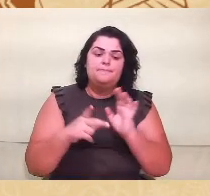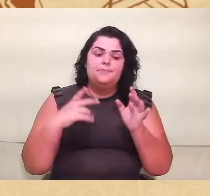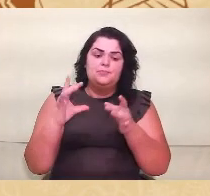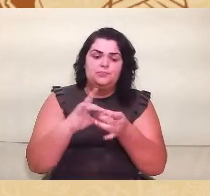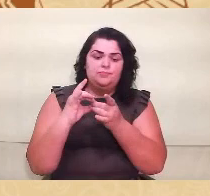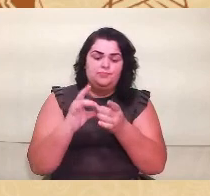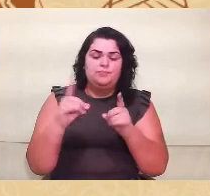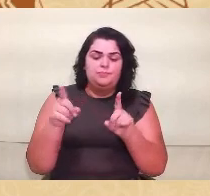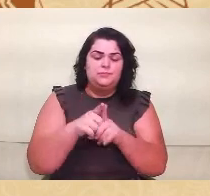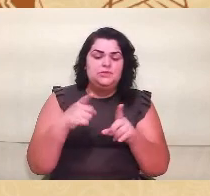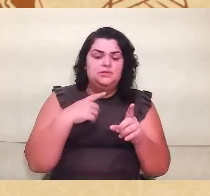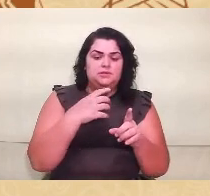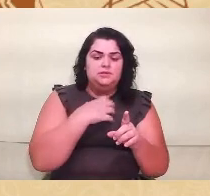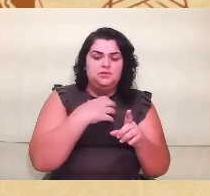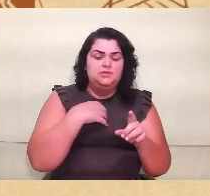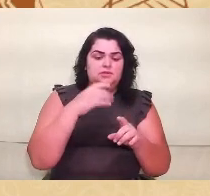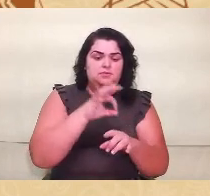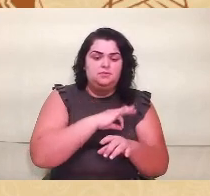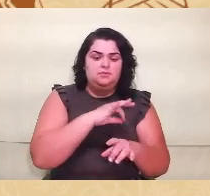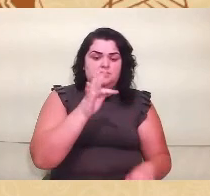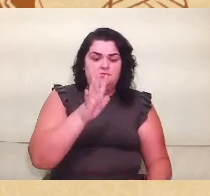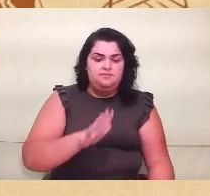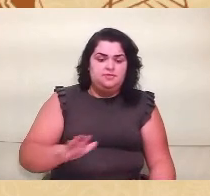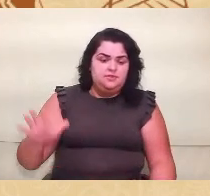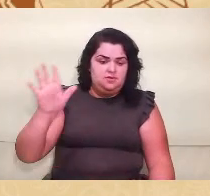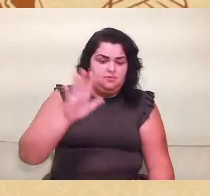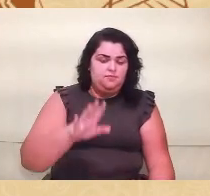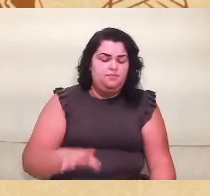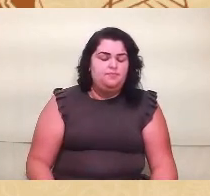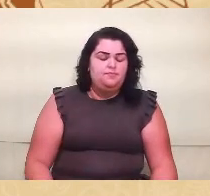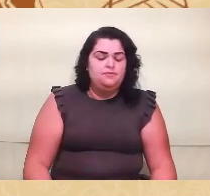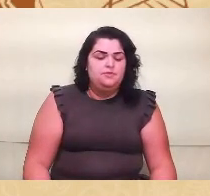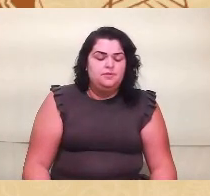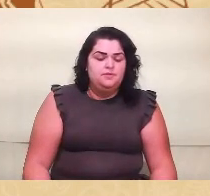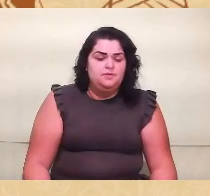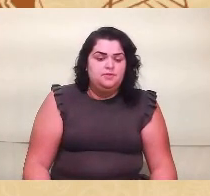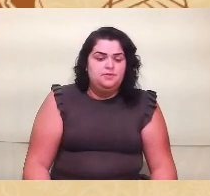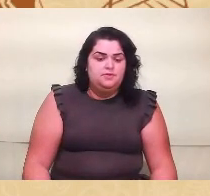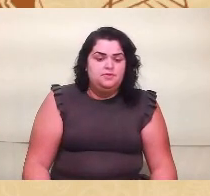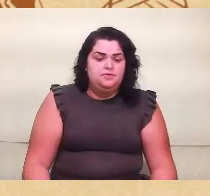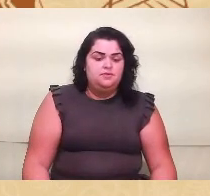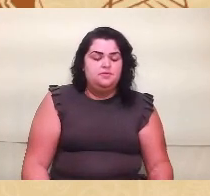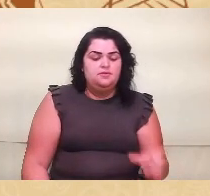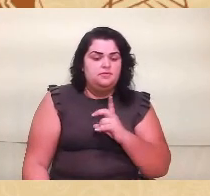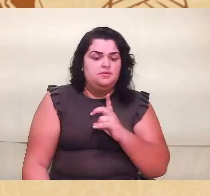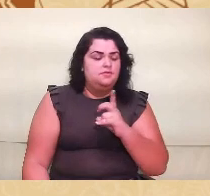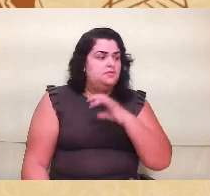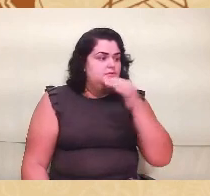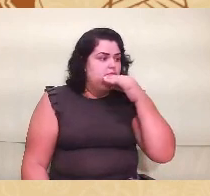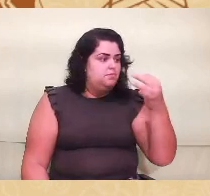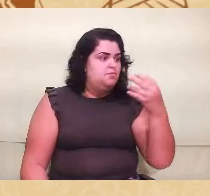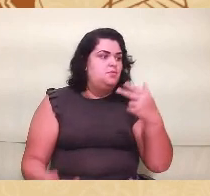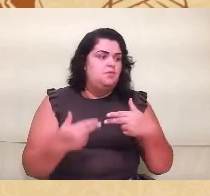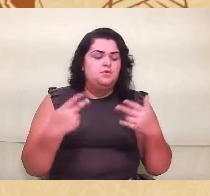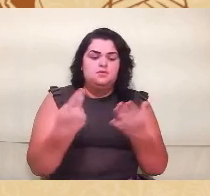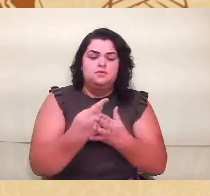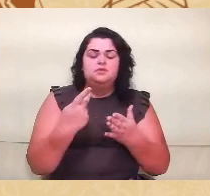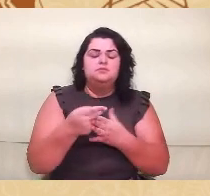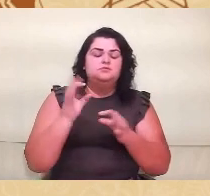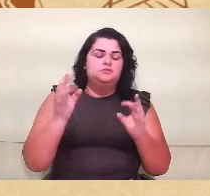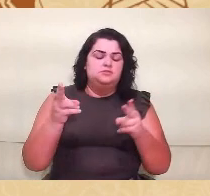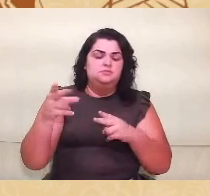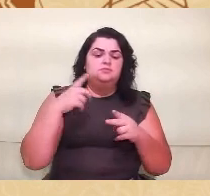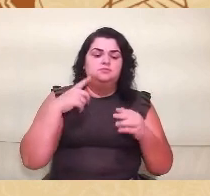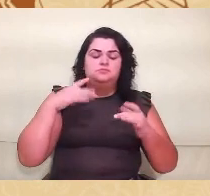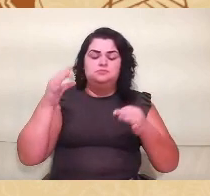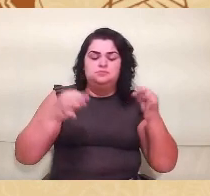atua sobre nós é a Polícia Federal. E quando vem a Polícia Federal traz alguém que cometeu alguma coisa de errado, é sempre a negociação.